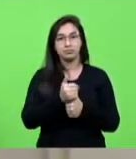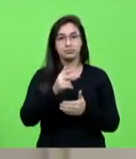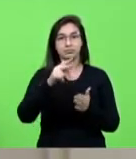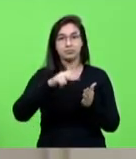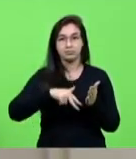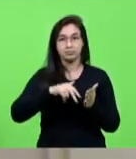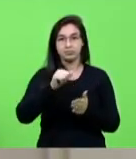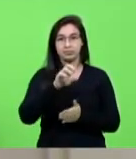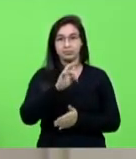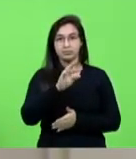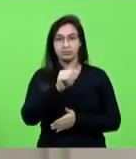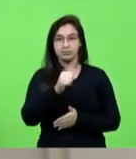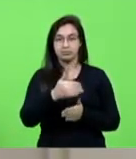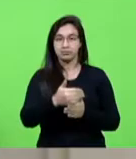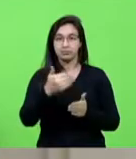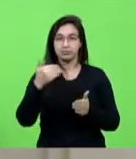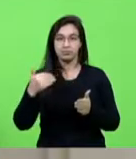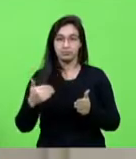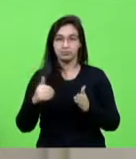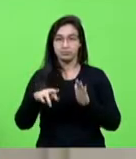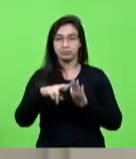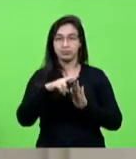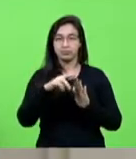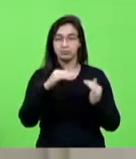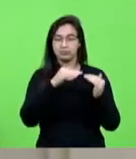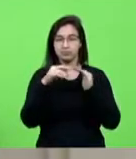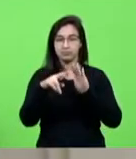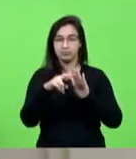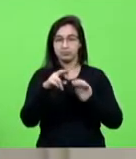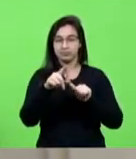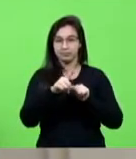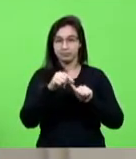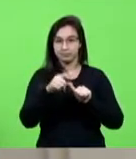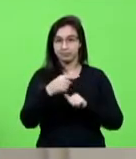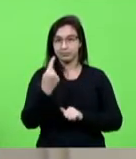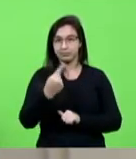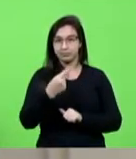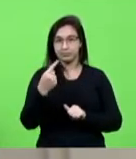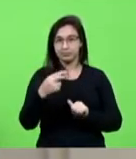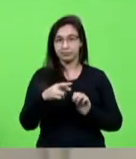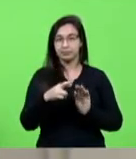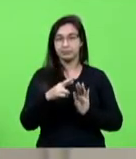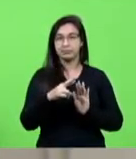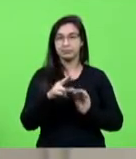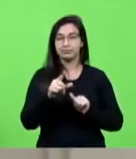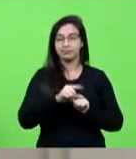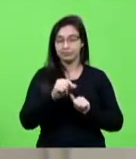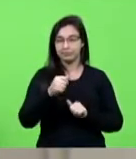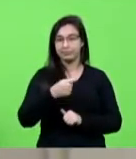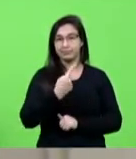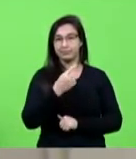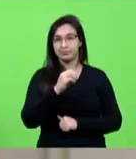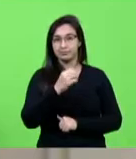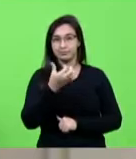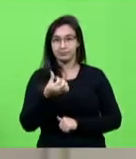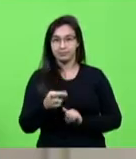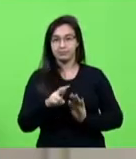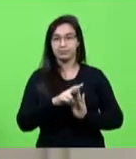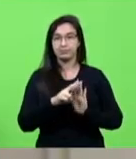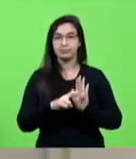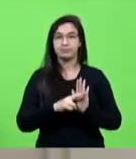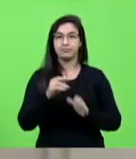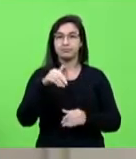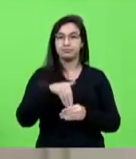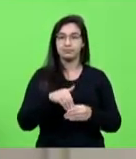da ata da sessão anterior, que, em consonância com o parágrafo 1º do artigo 106 do regimento interno, o senhor presidente deu-a por